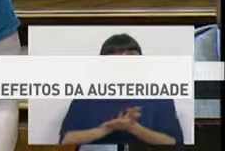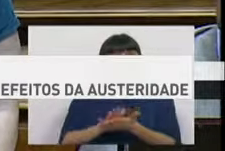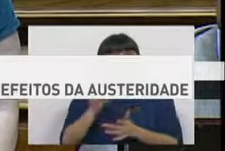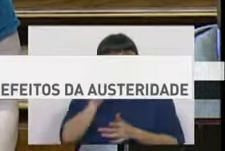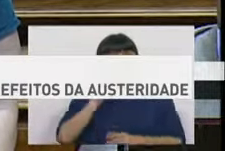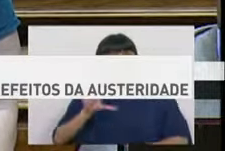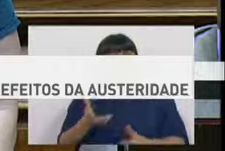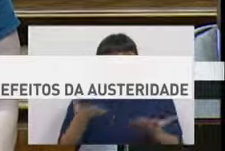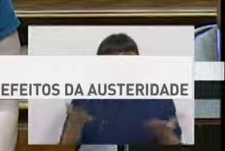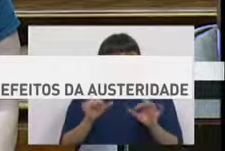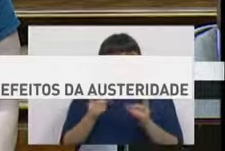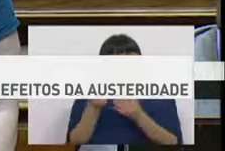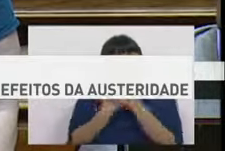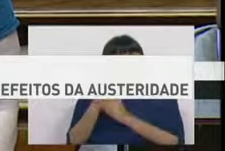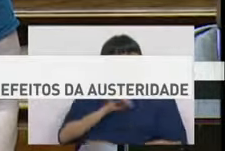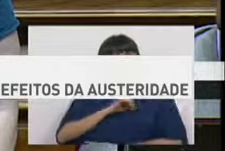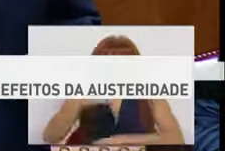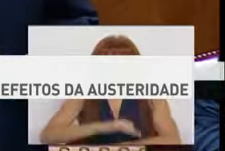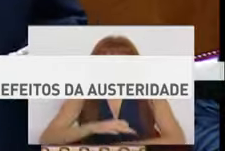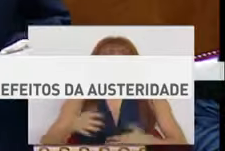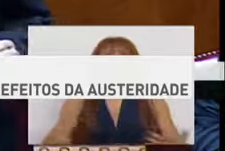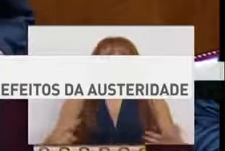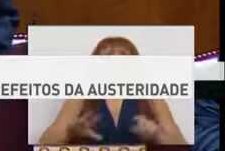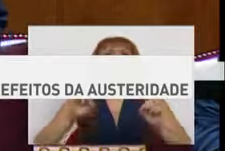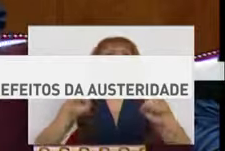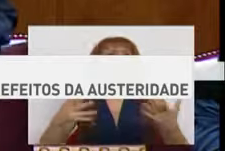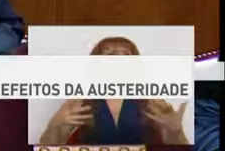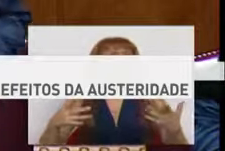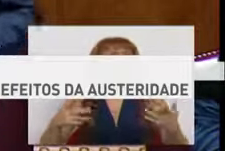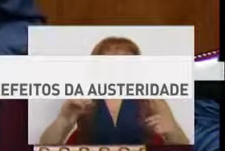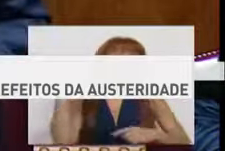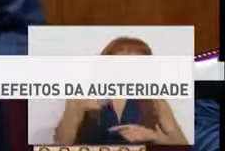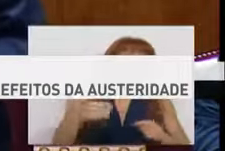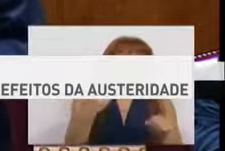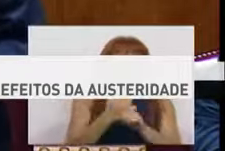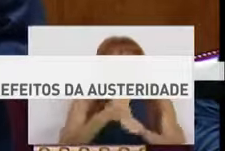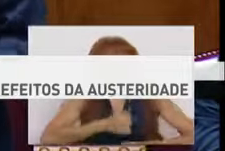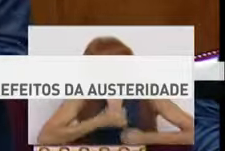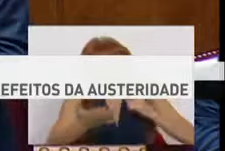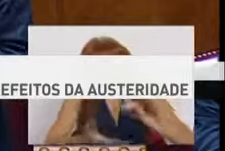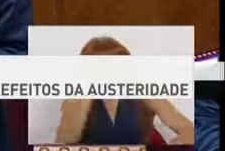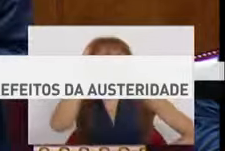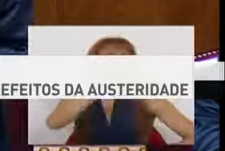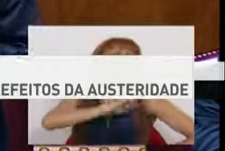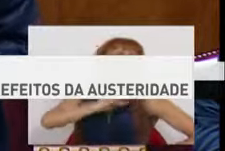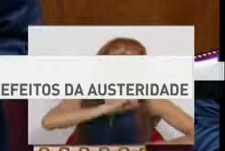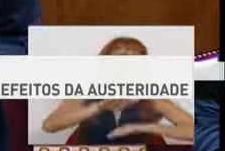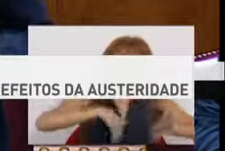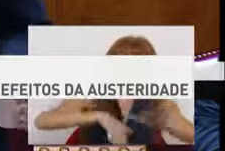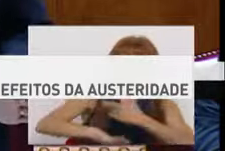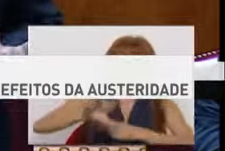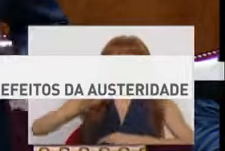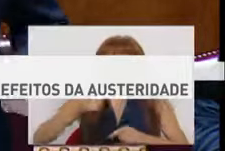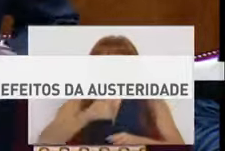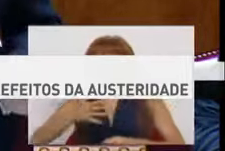para defender o país, é só negociatas privadas. Ou existe uma operação bem-sucedida de privatização,